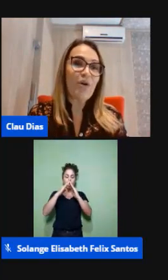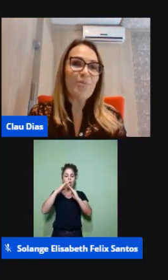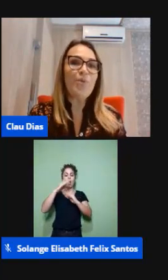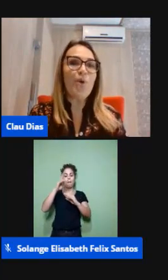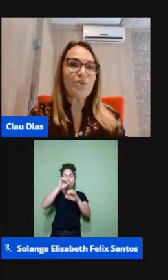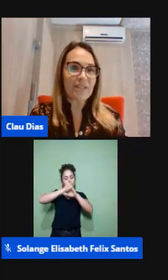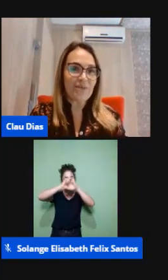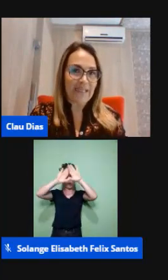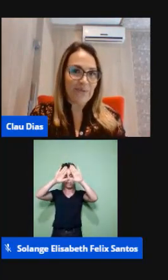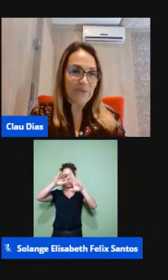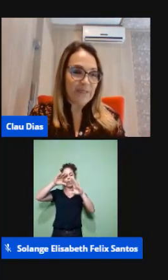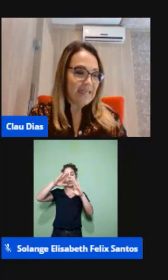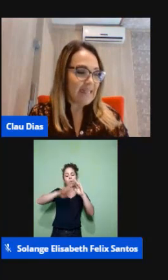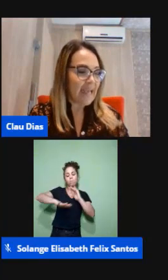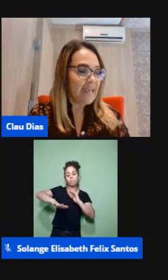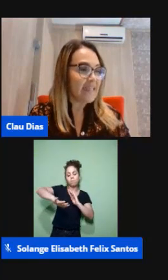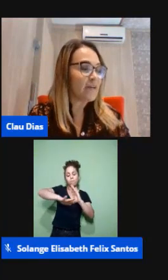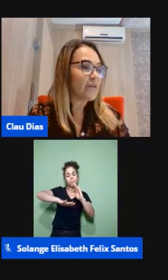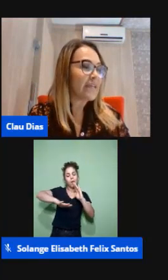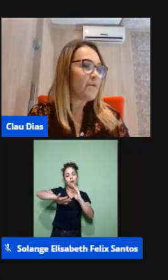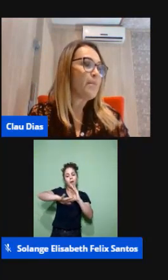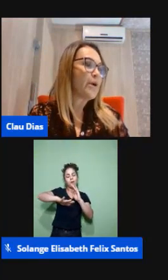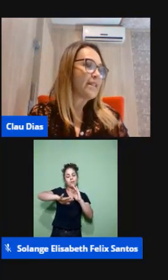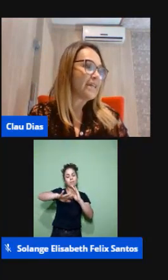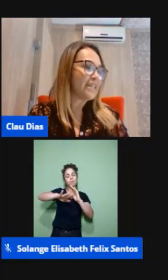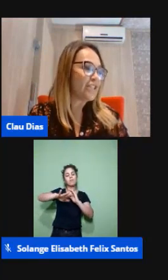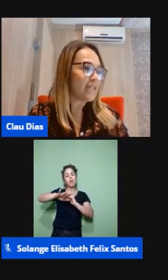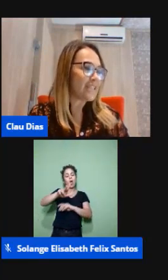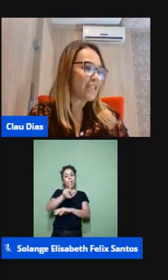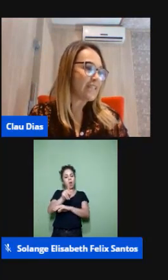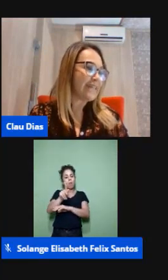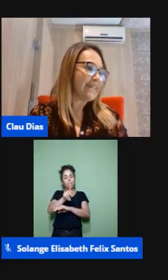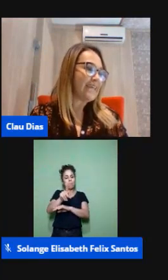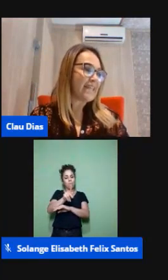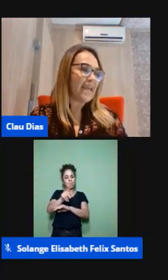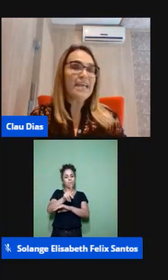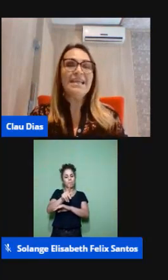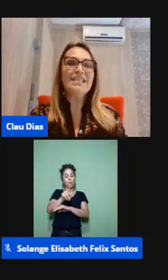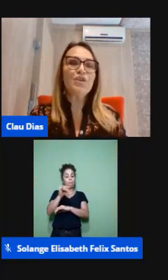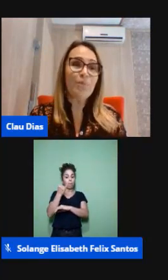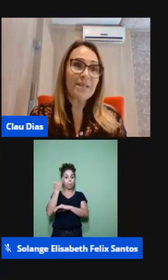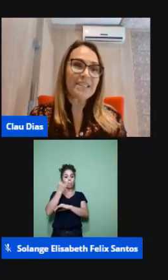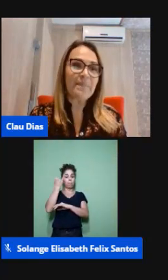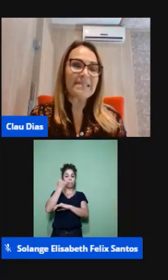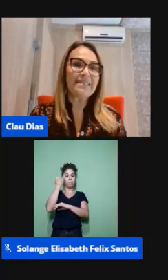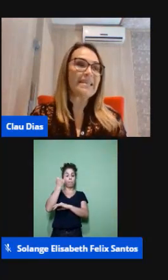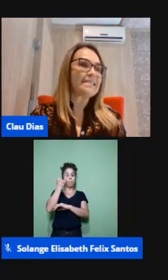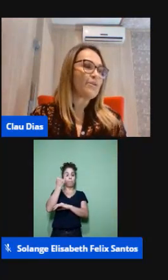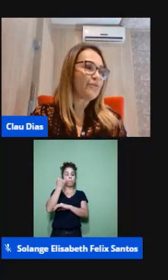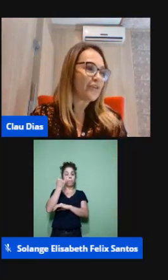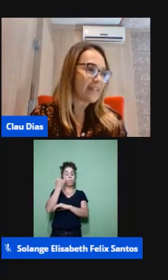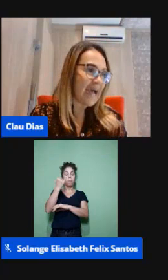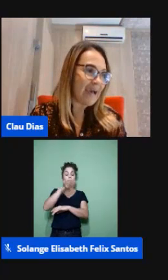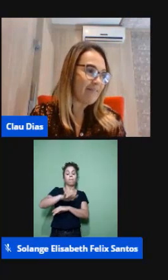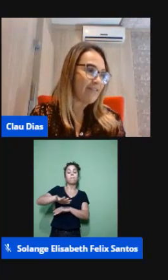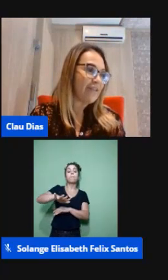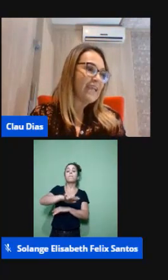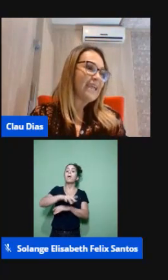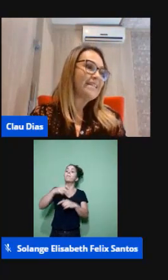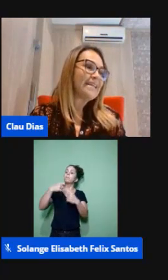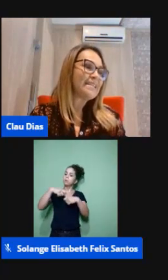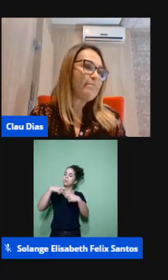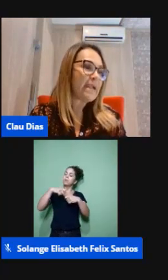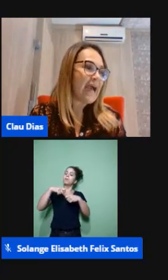espaço como um outro educador, né? Então, o que é importante a gente entender, né? Que esse espaço ele tem que ser